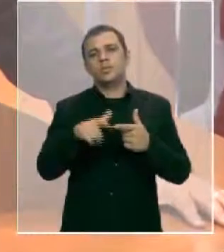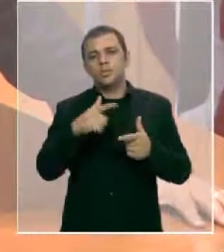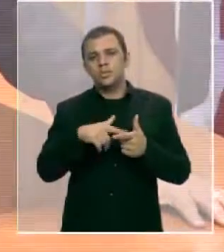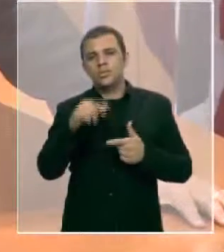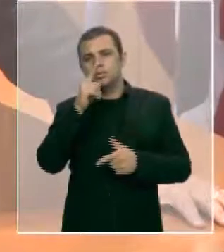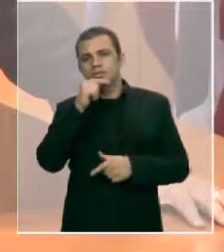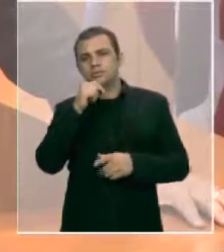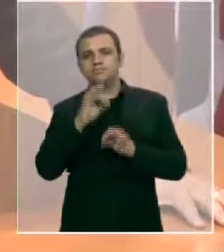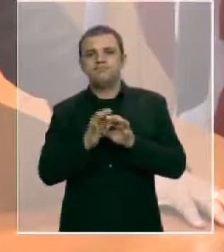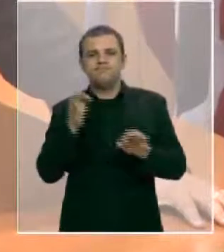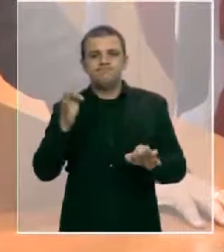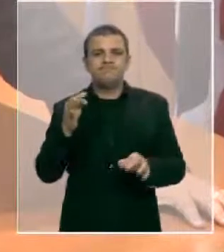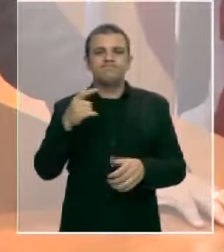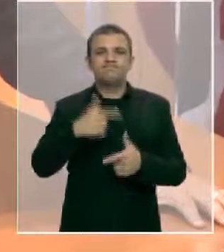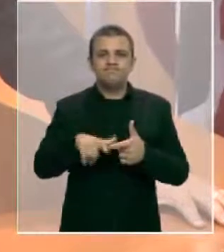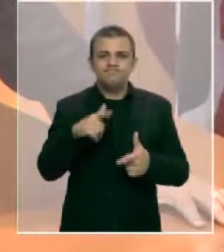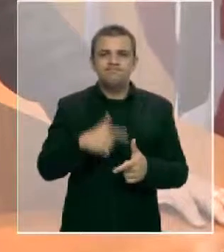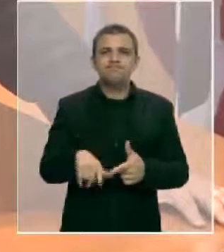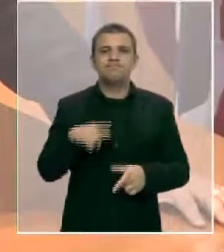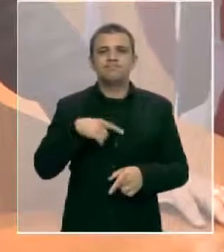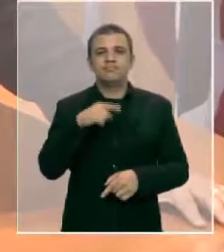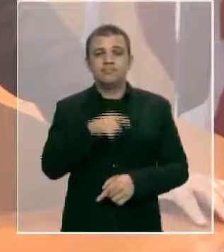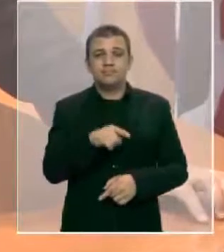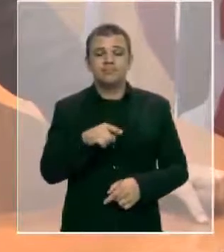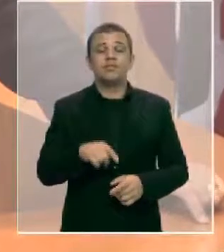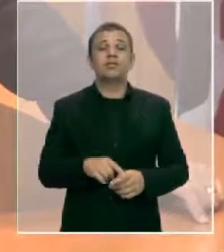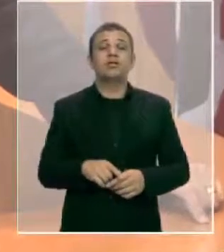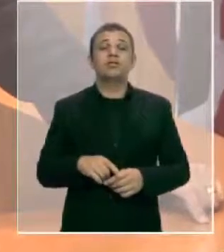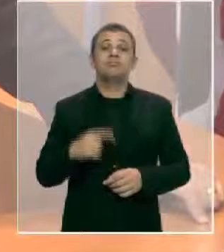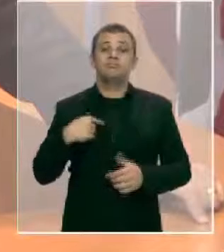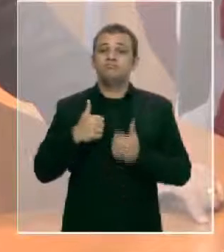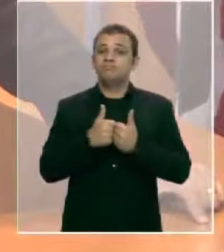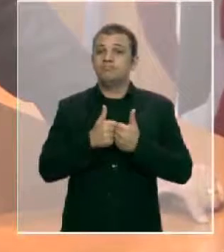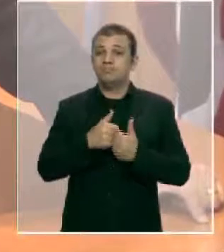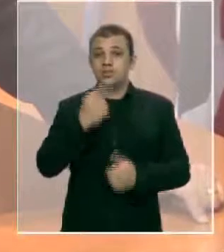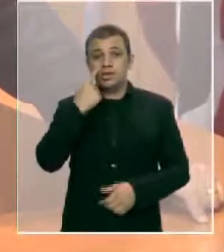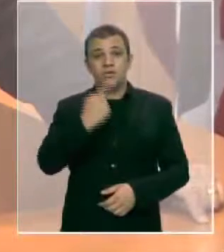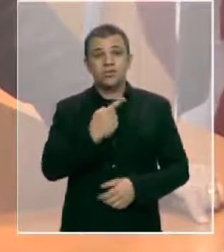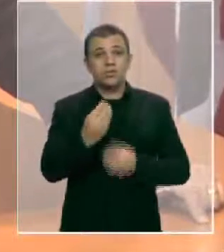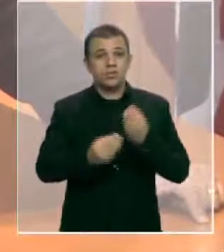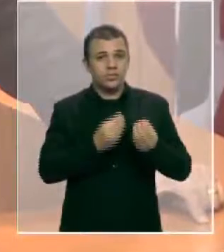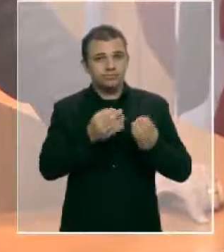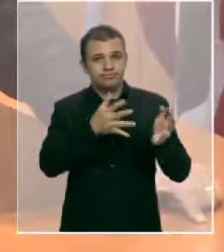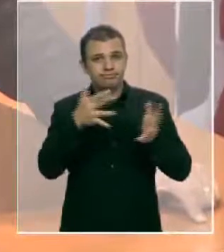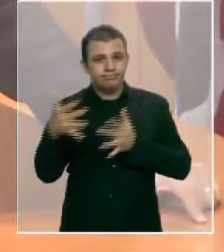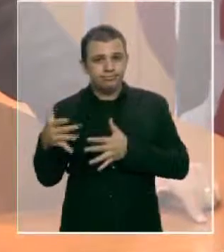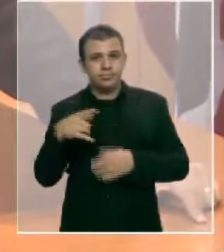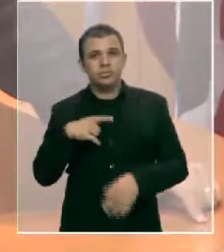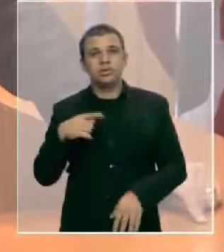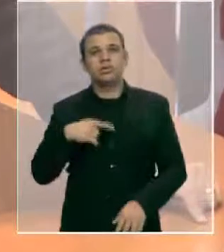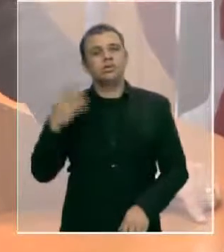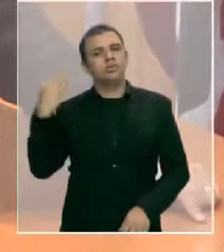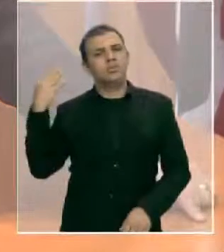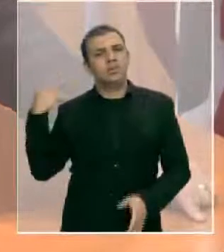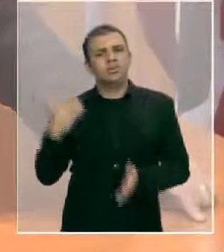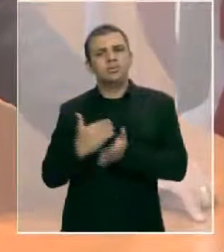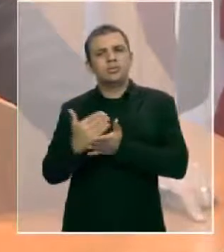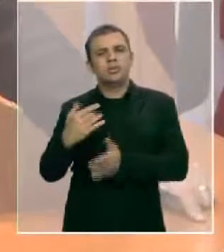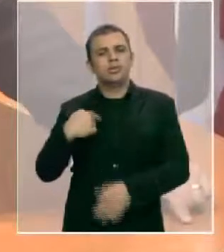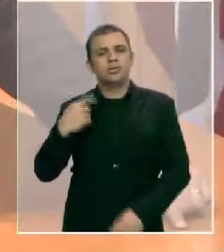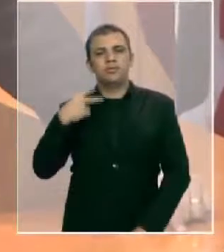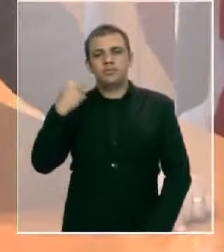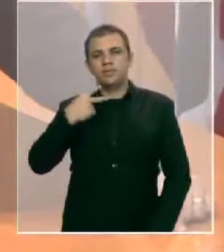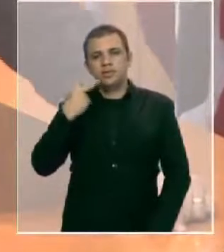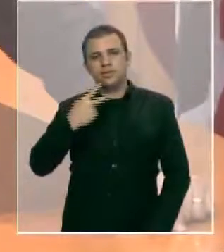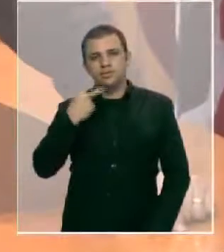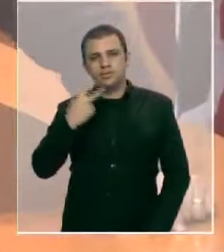abastecimento. Tenho acompanhado essa rotina, inclusive desde o período em que fui vereador de